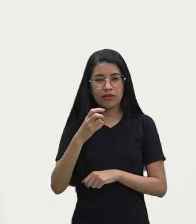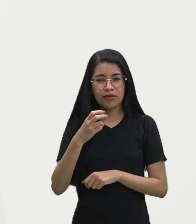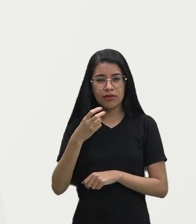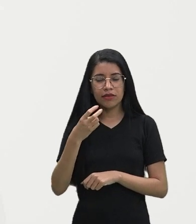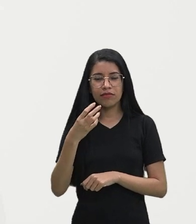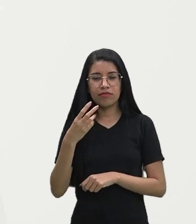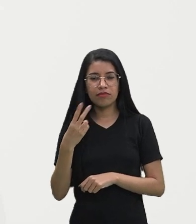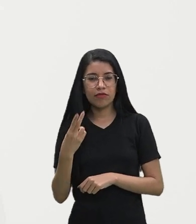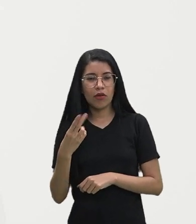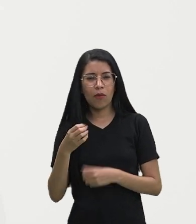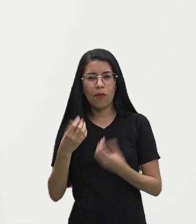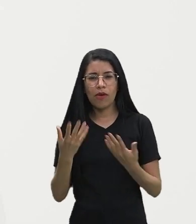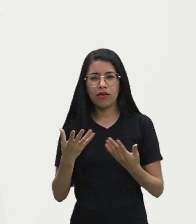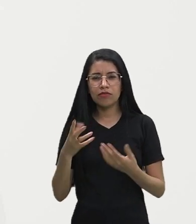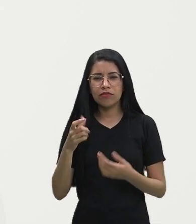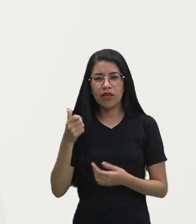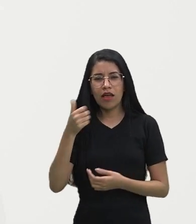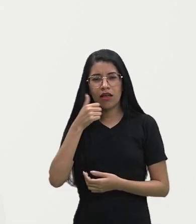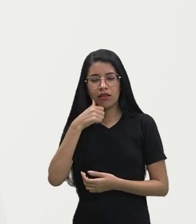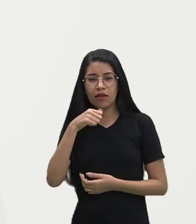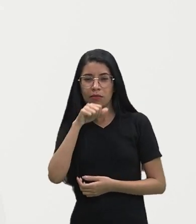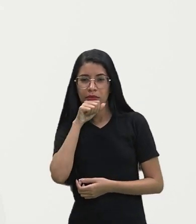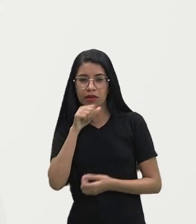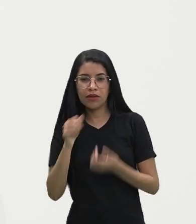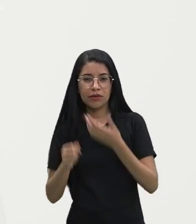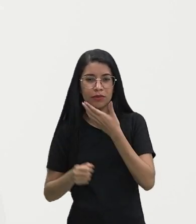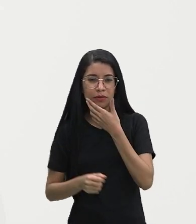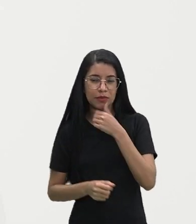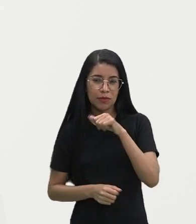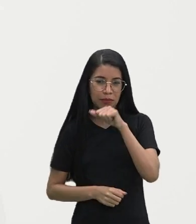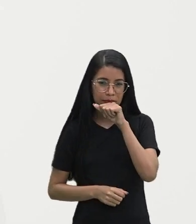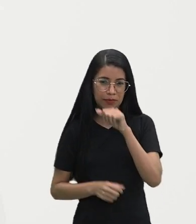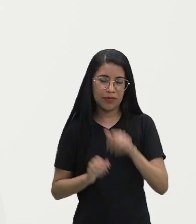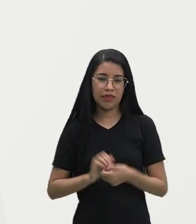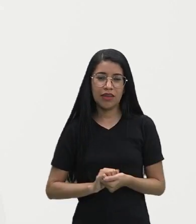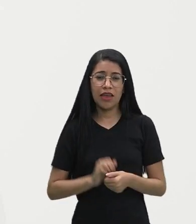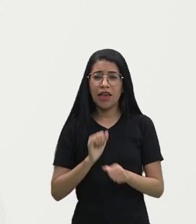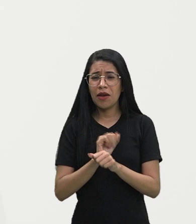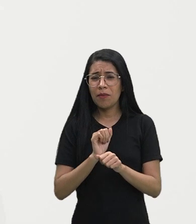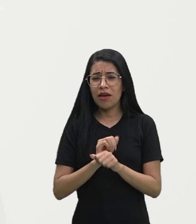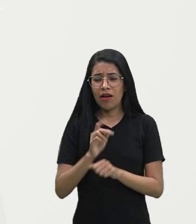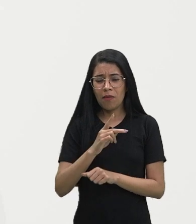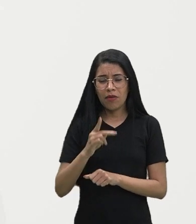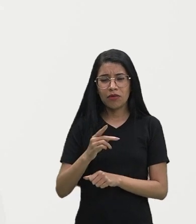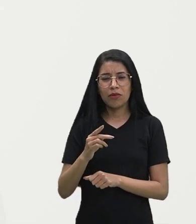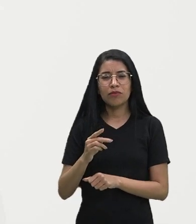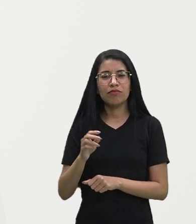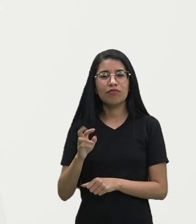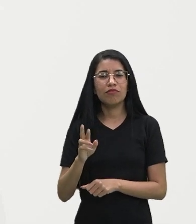quanto do pai? Eu vou deixar isso para o pessoal de matemática.